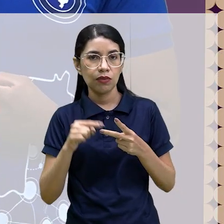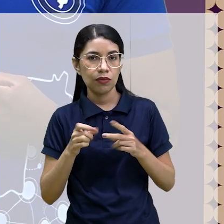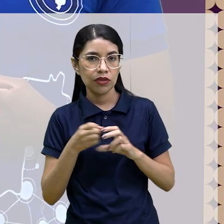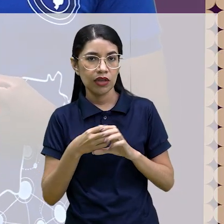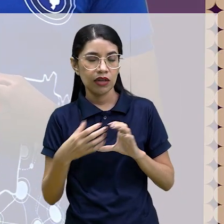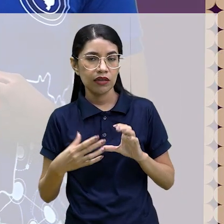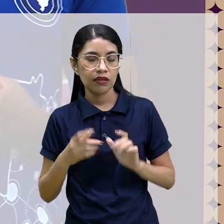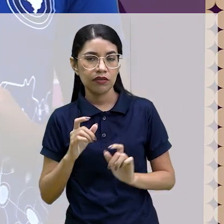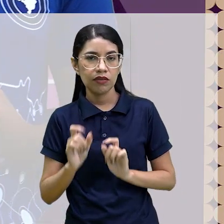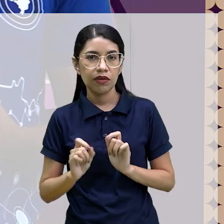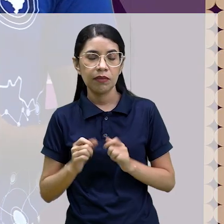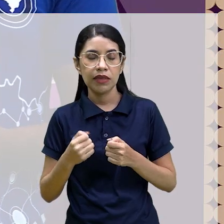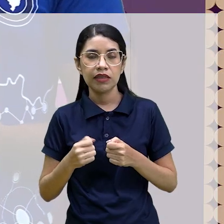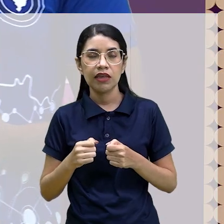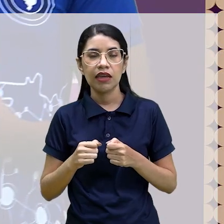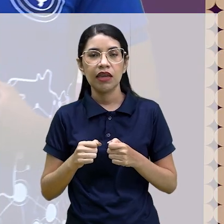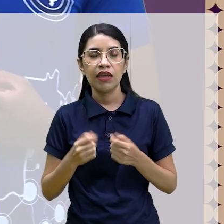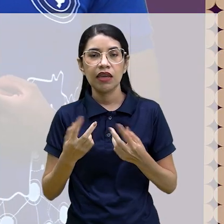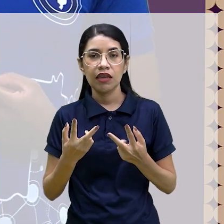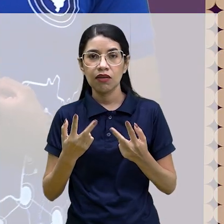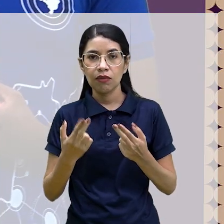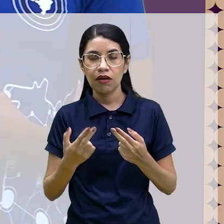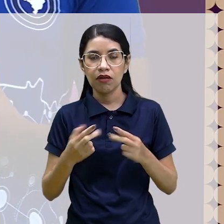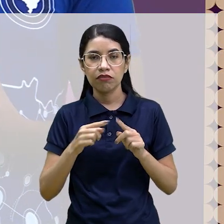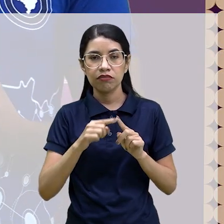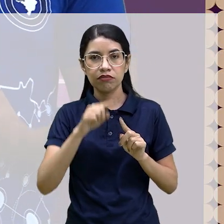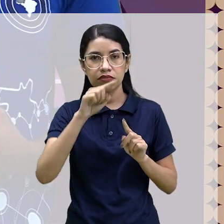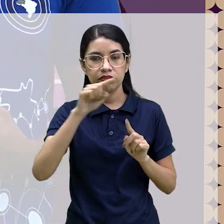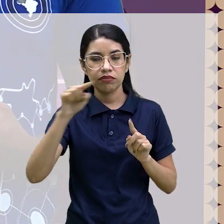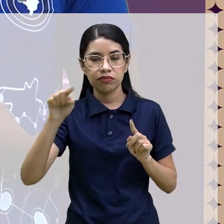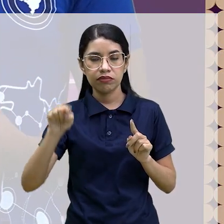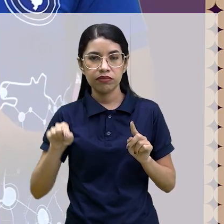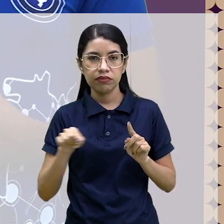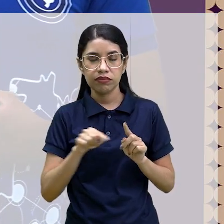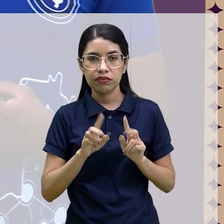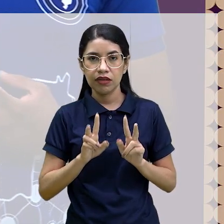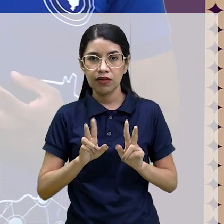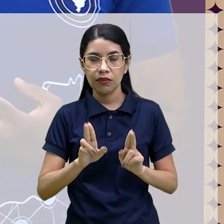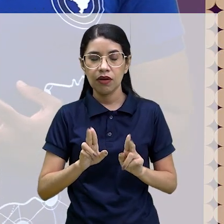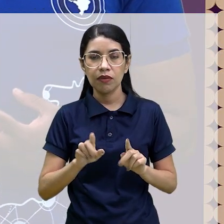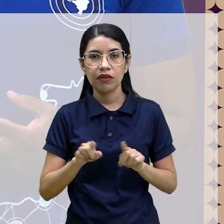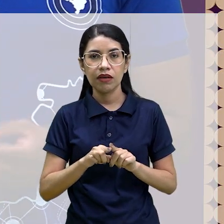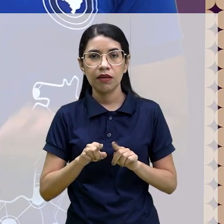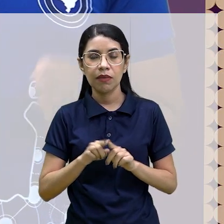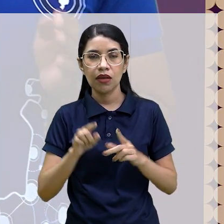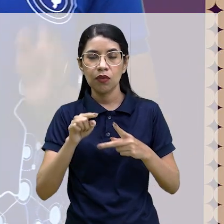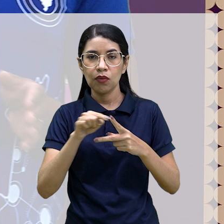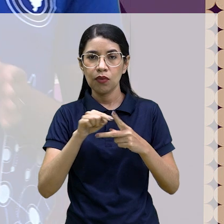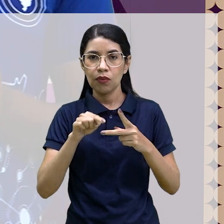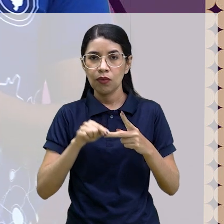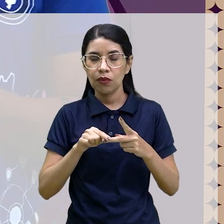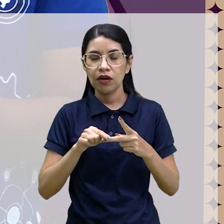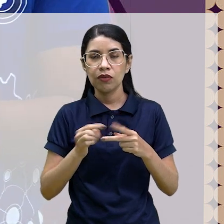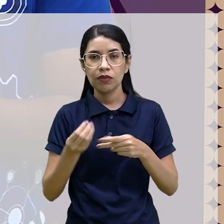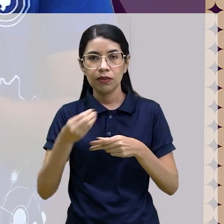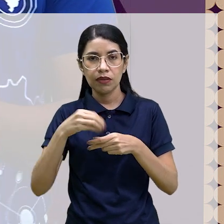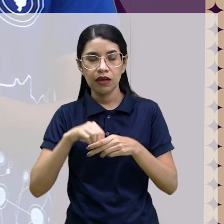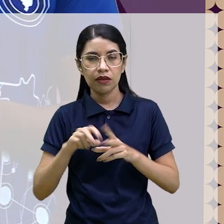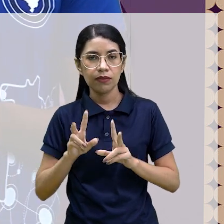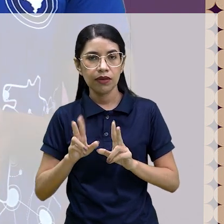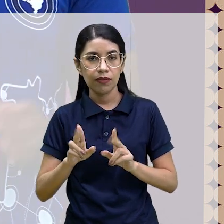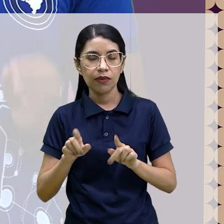Eles precisam ser equiláteros, ou seja, todos os lados têm tamanho iguais, e equiângulos, ou seja, todos os